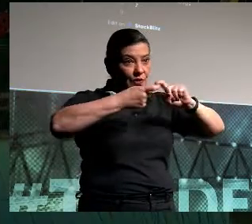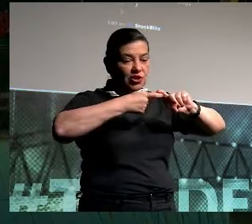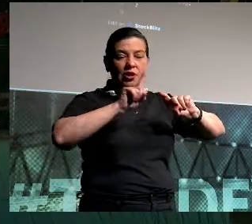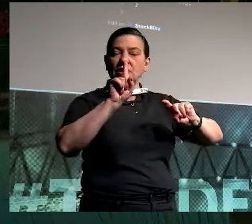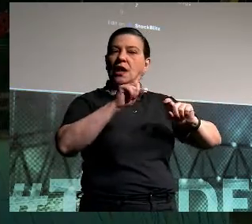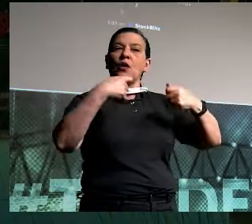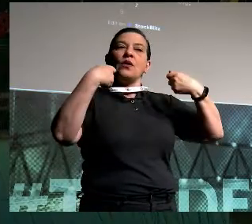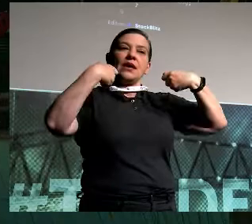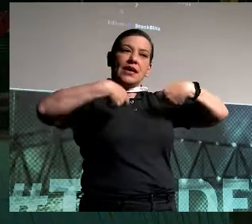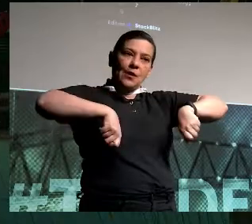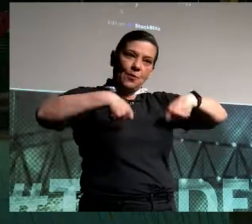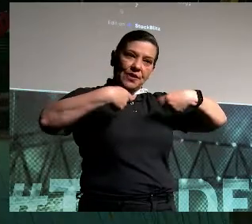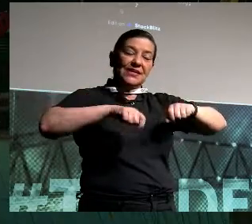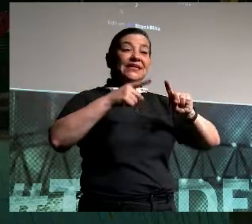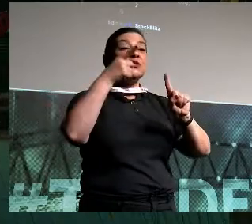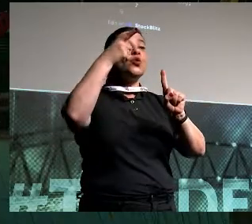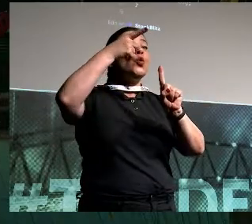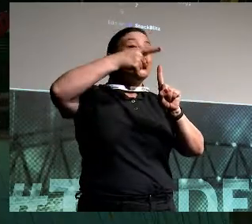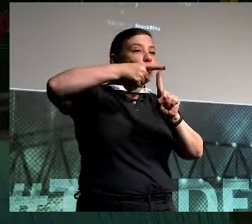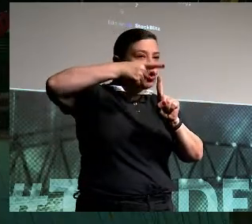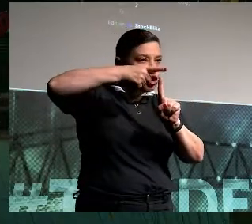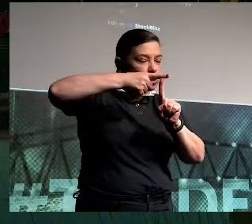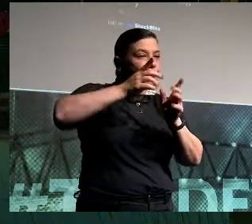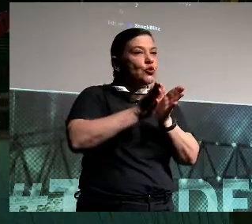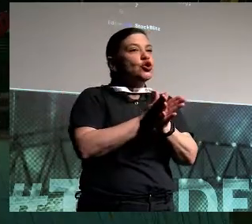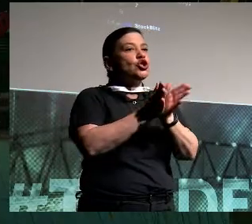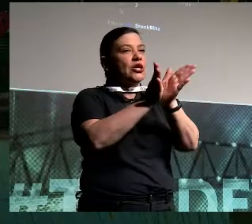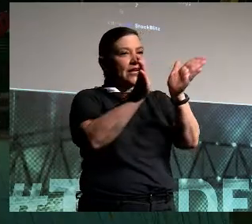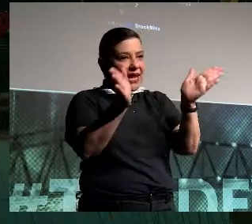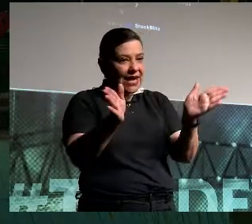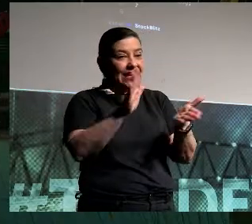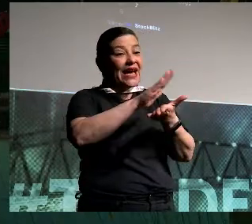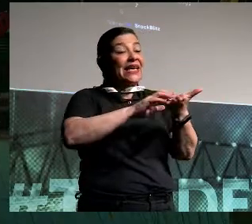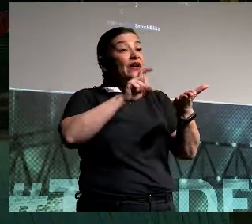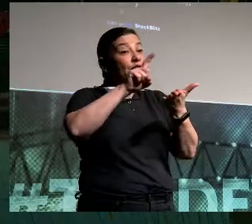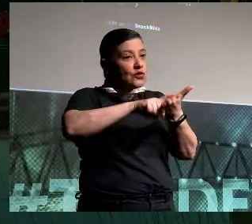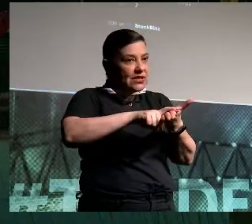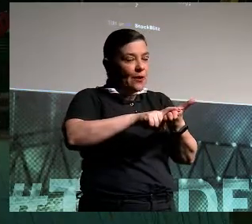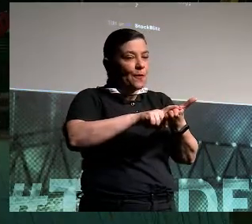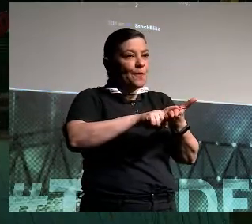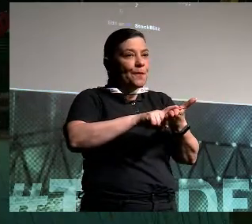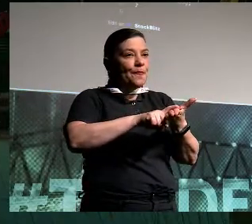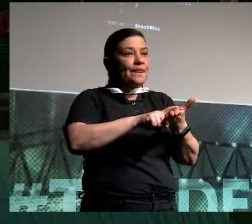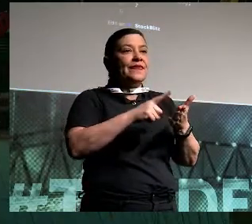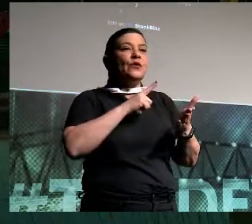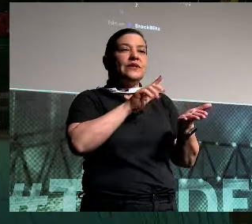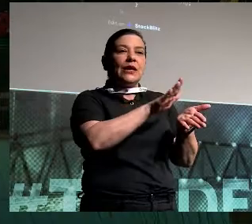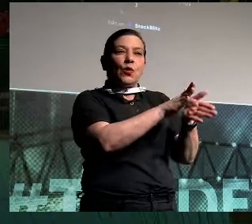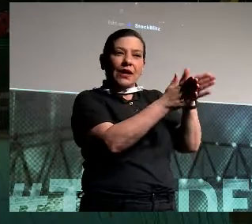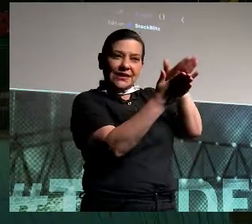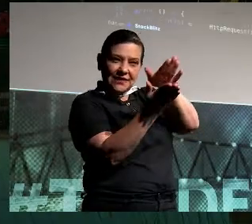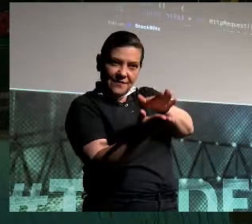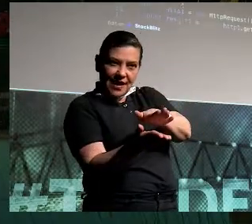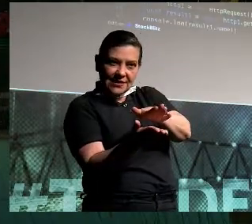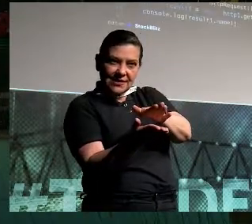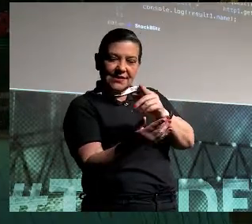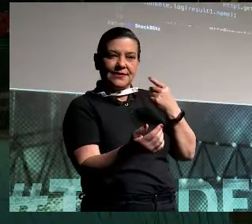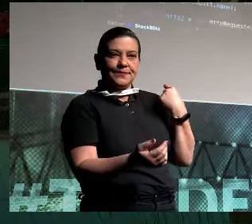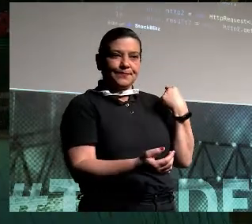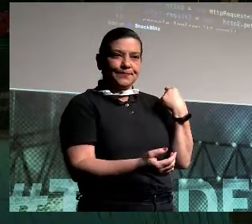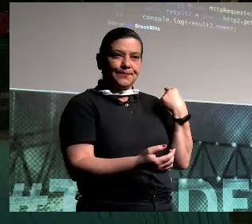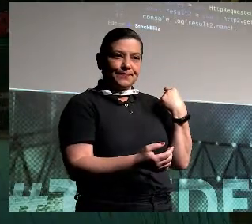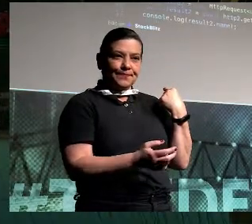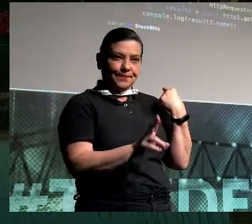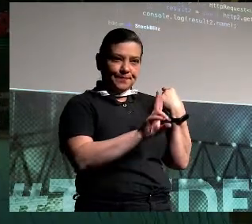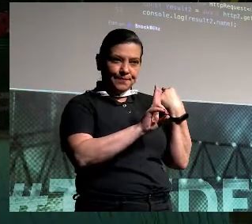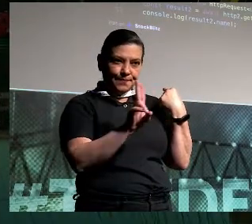que passar o tipo genérico que essa função vai receber. Então, se eu tenho essa interface user aqui do tipo nome, ó,